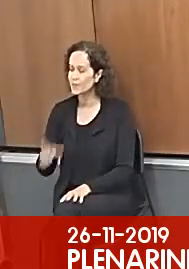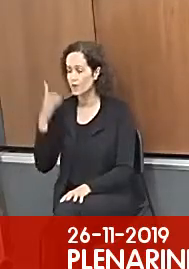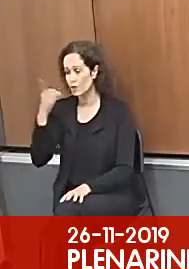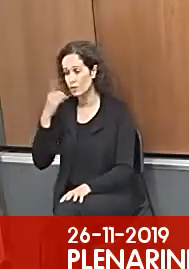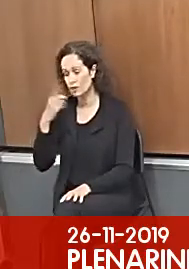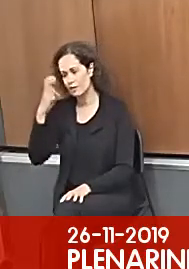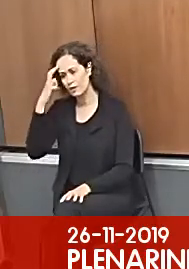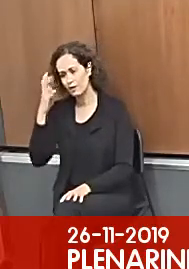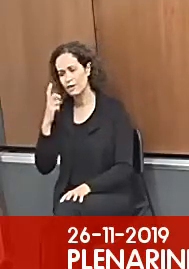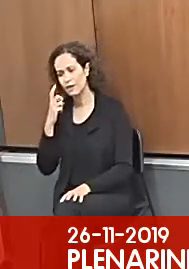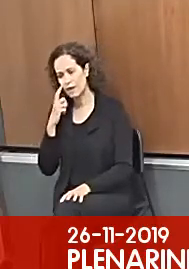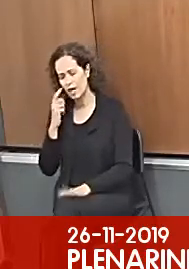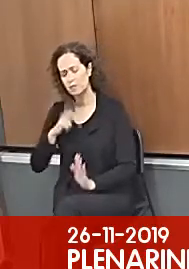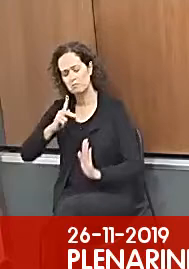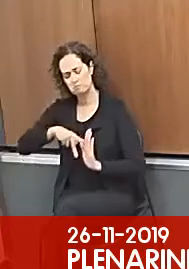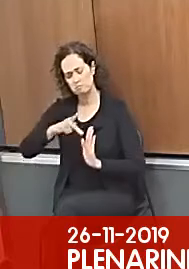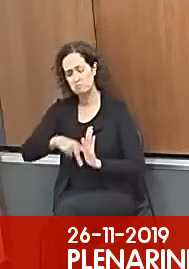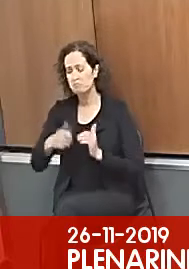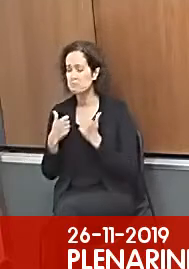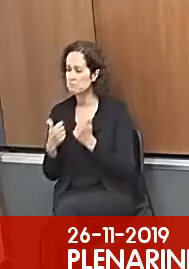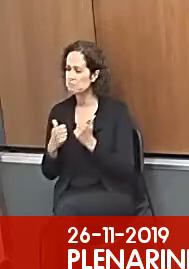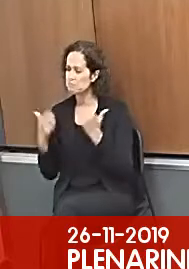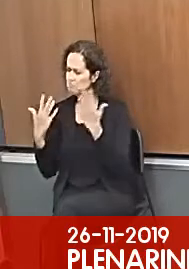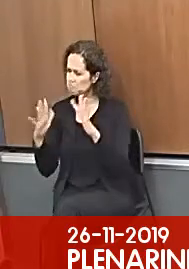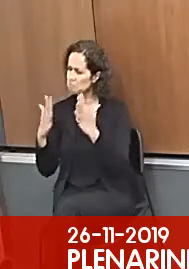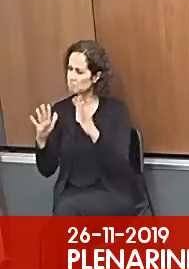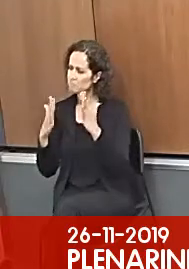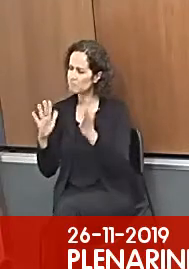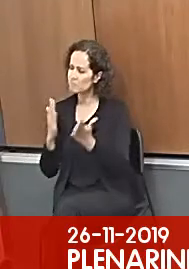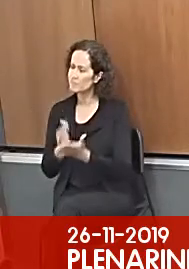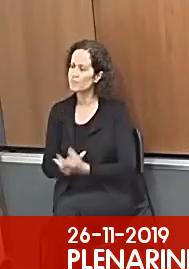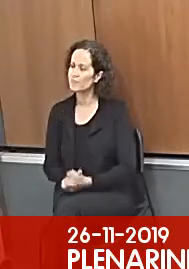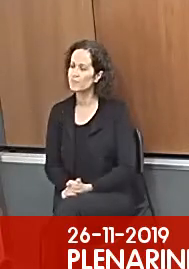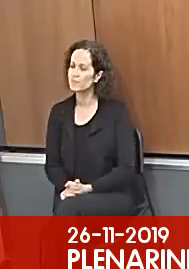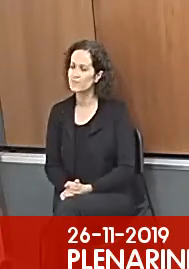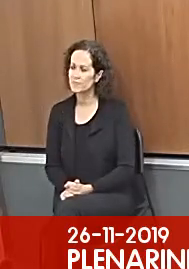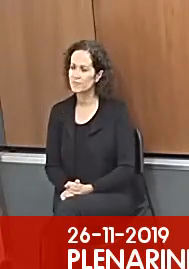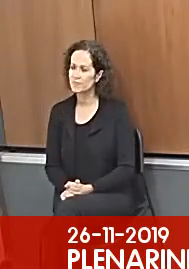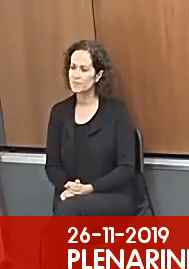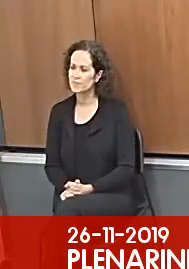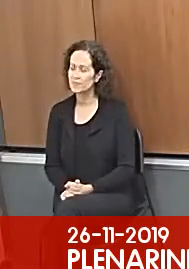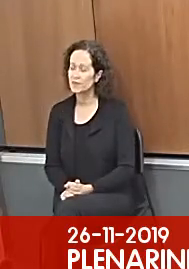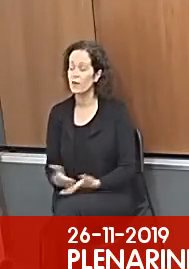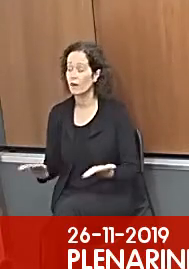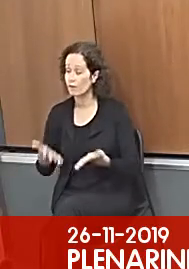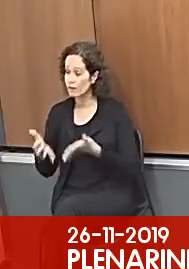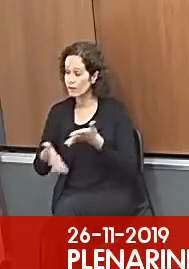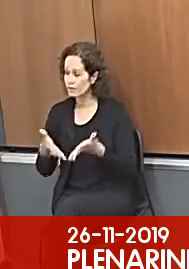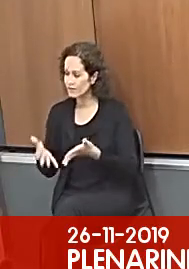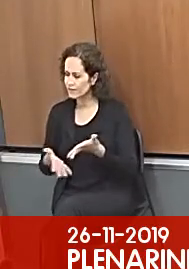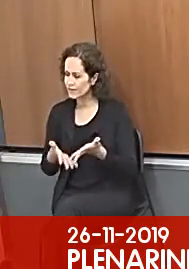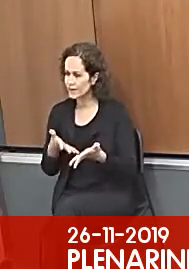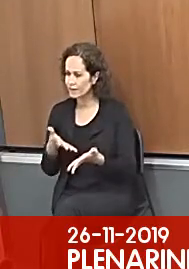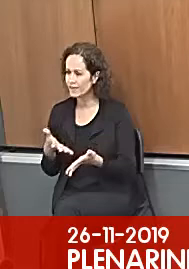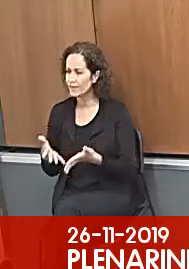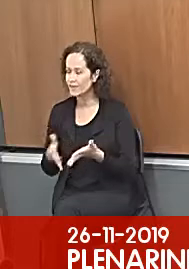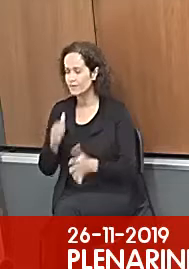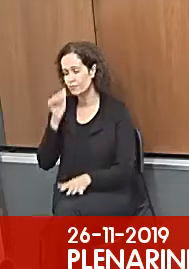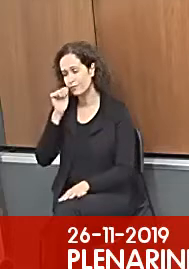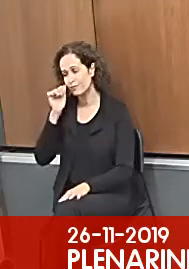deputado Zé Guilherme por essa proposição, por essa iniciativa. Então, vamos ouvir aqui nossa